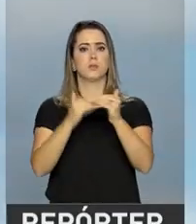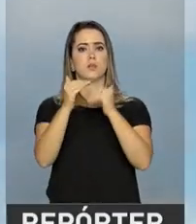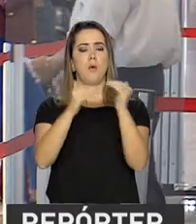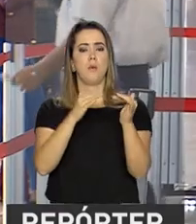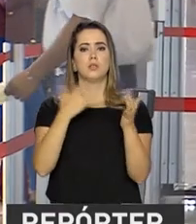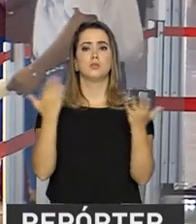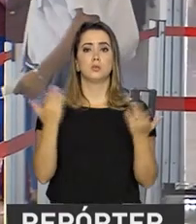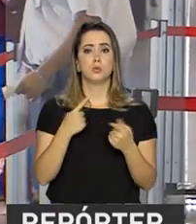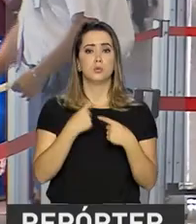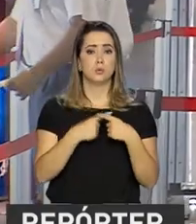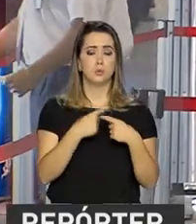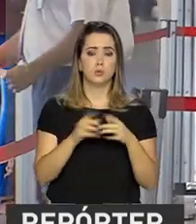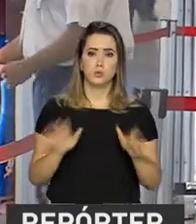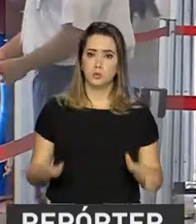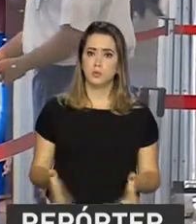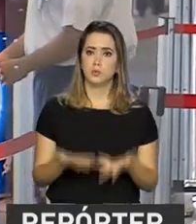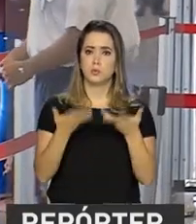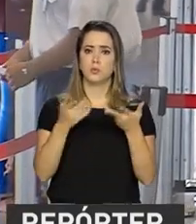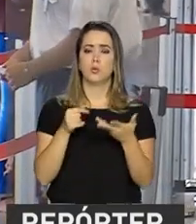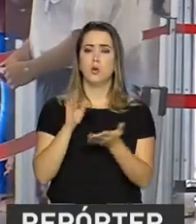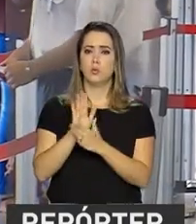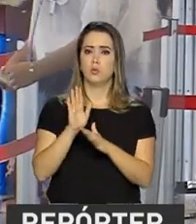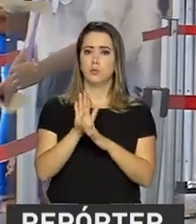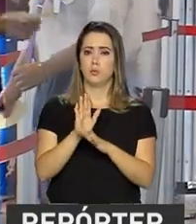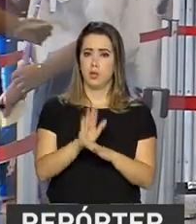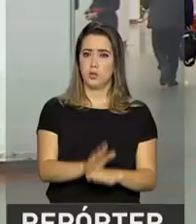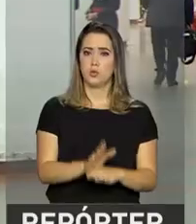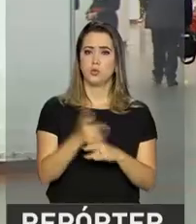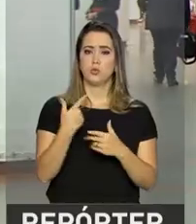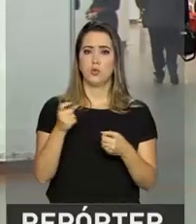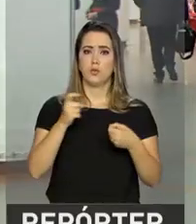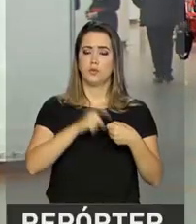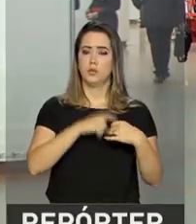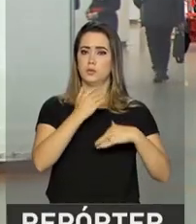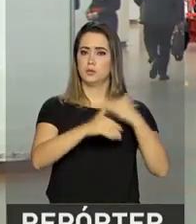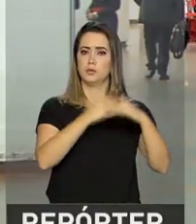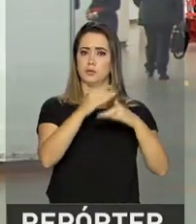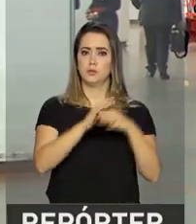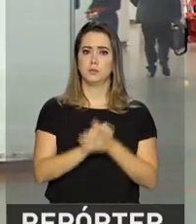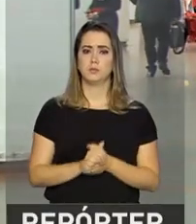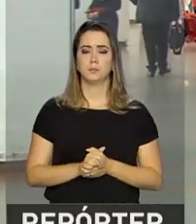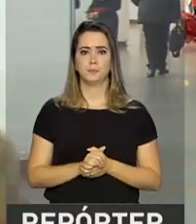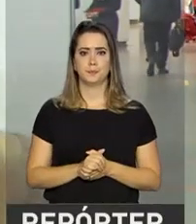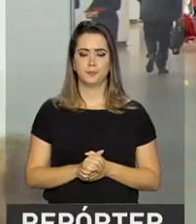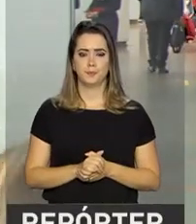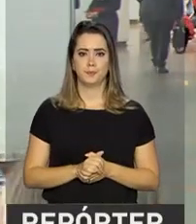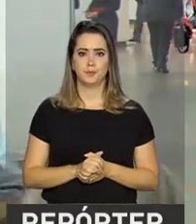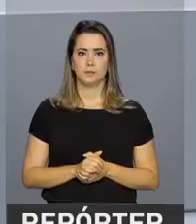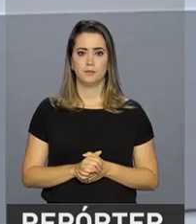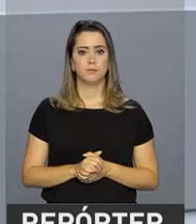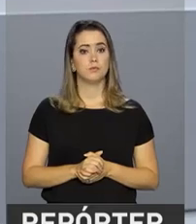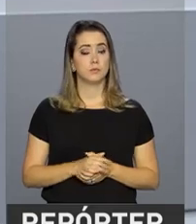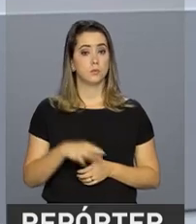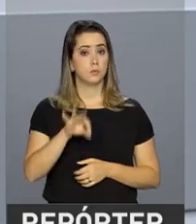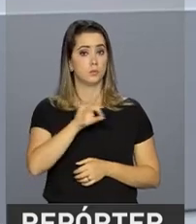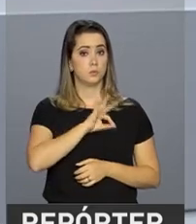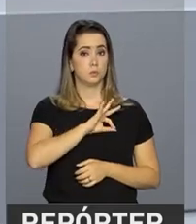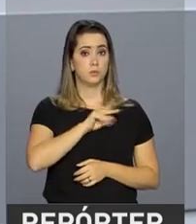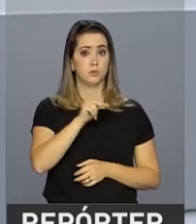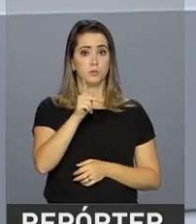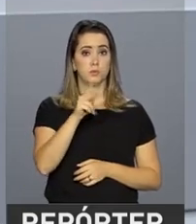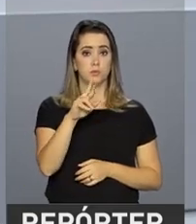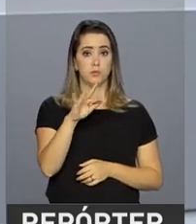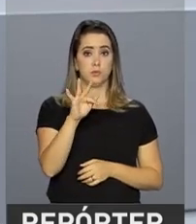internacional que proporcionalmente deu uma contribuição maior para a retomada do crescimento a polícia rodoviária